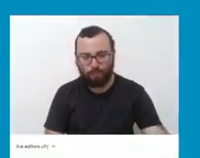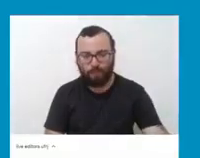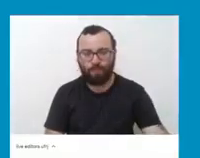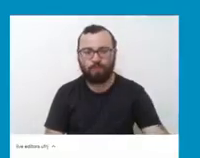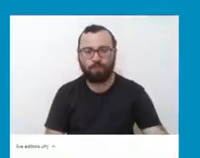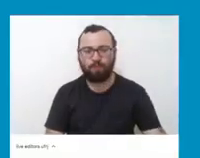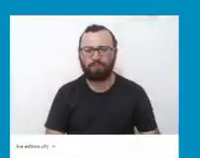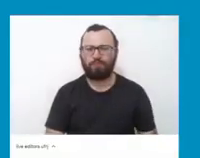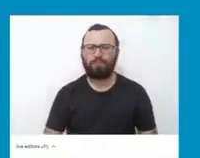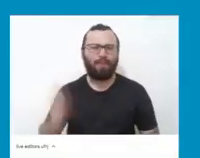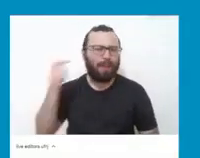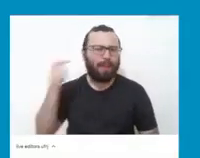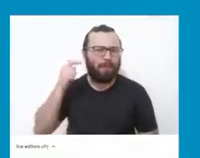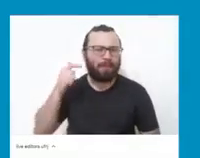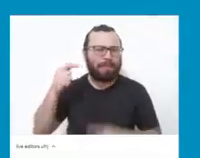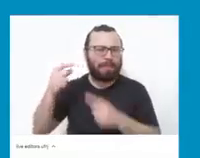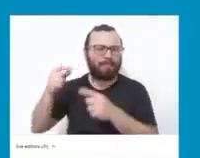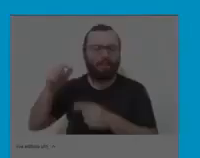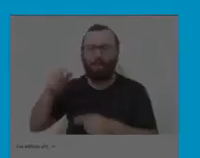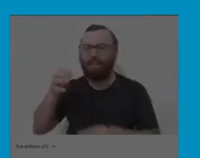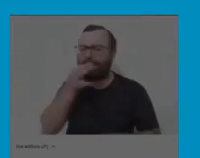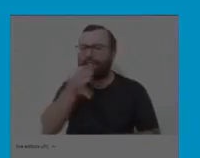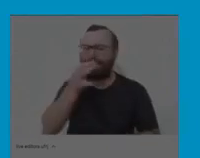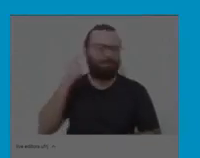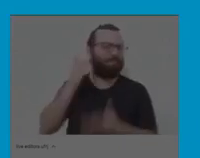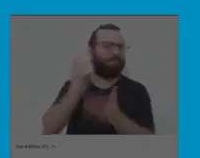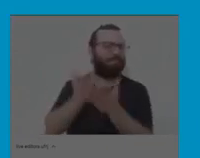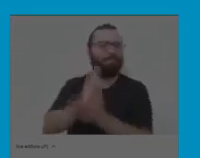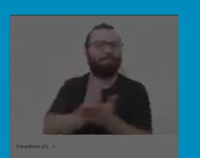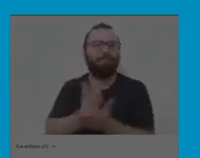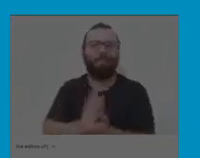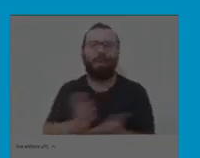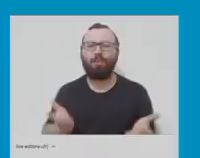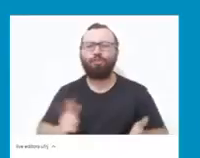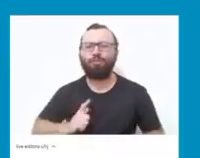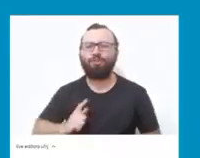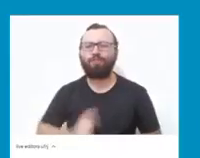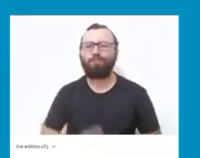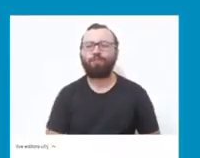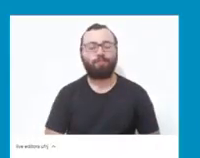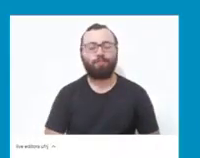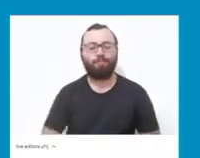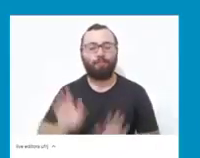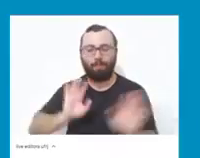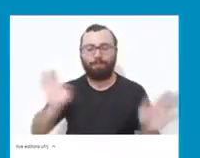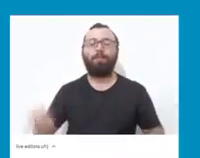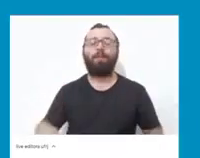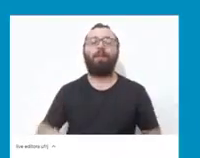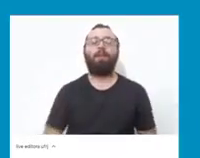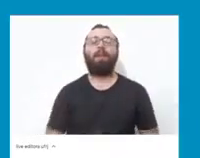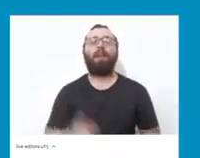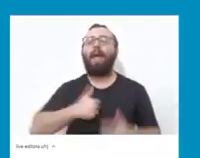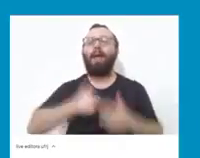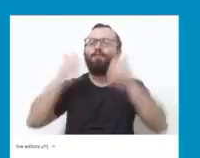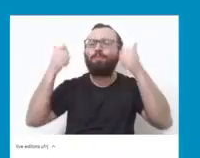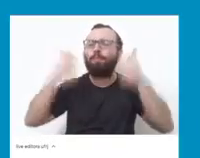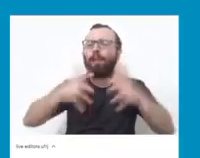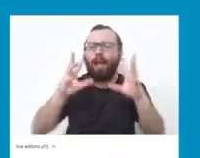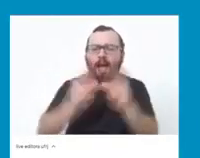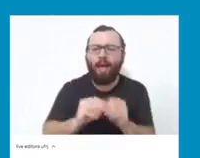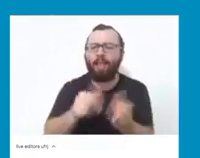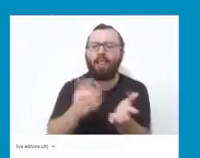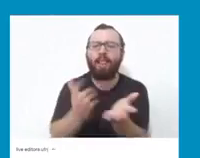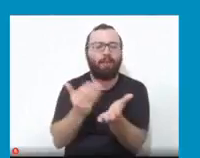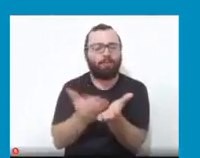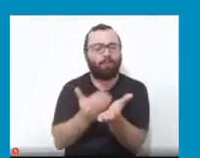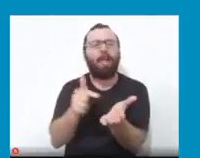Está tendo um retorno aqui, mas, enfim. Está tendo um retorno. Bom, então, eu falar um pouco do livro. Esse livro, na verdade,